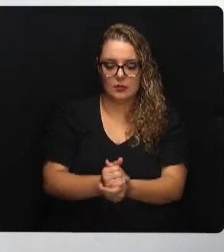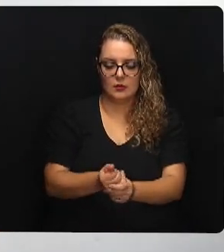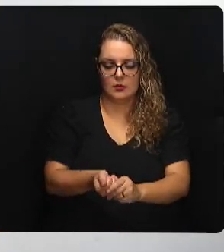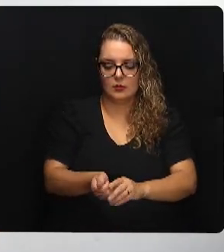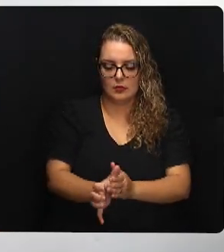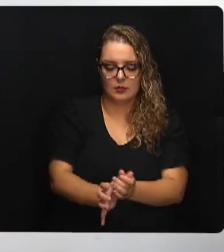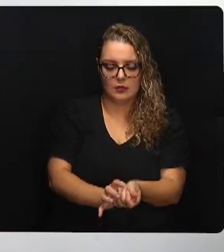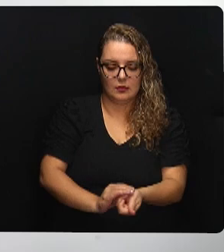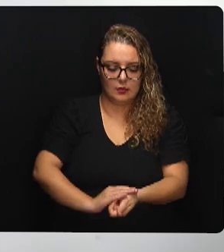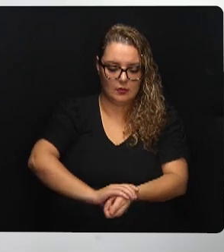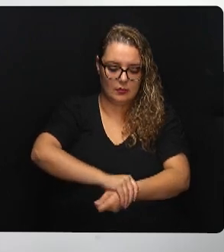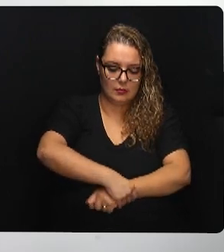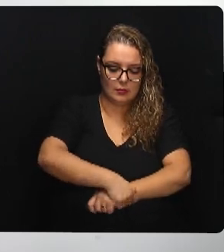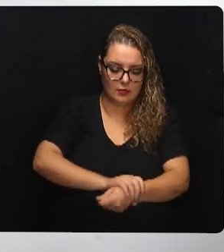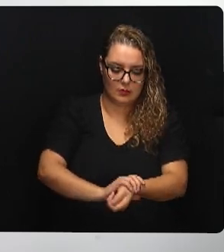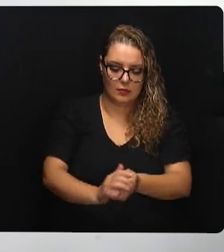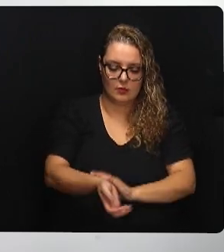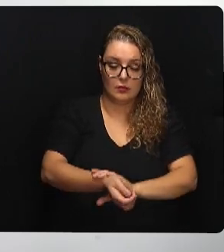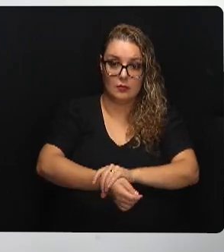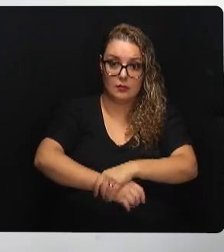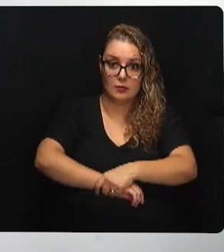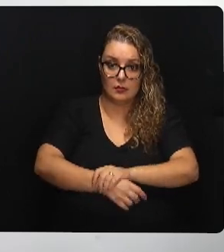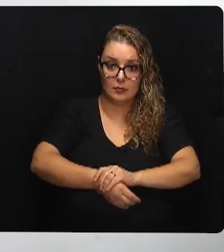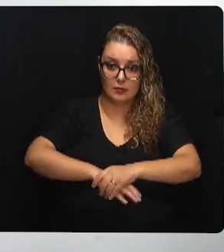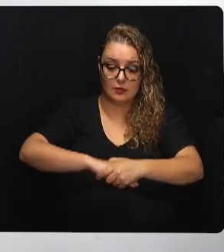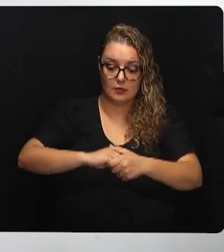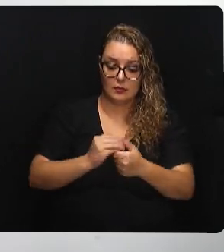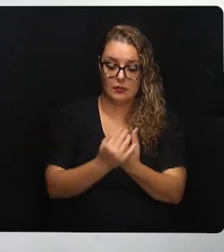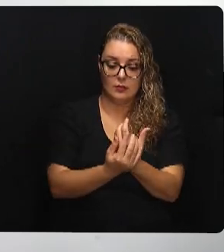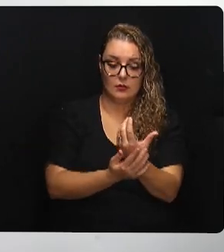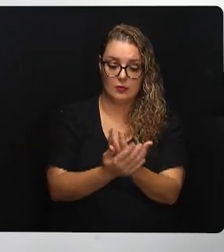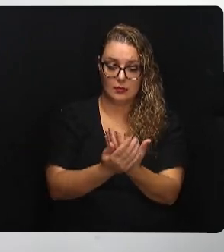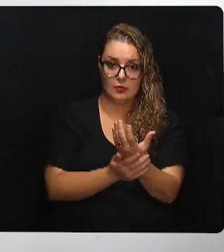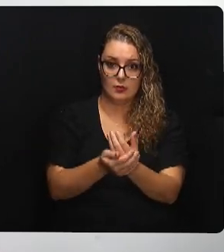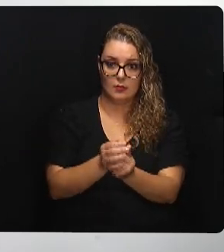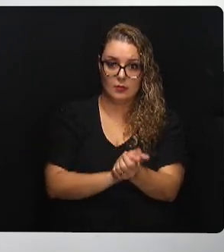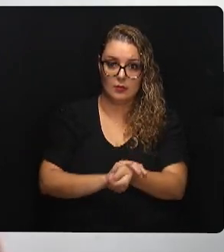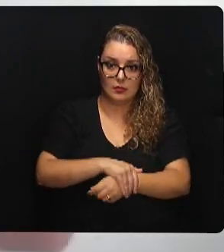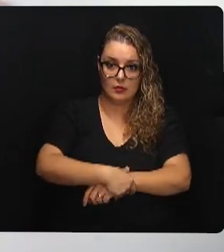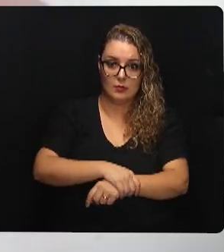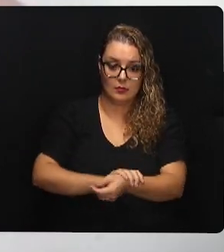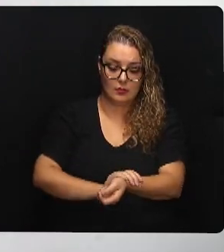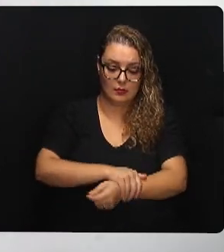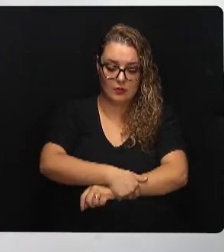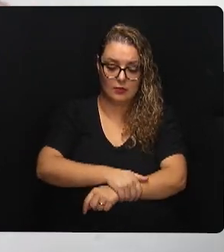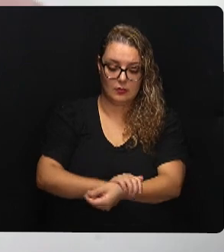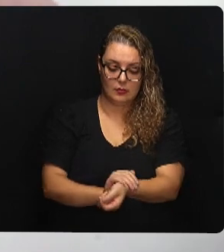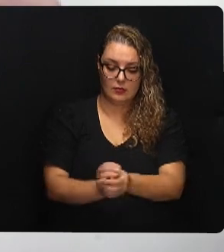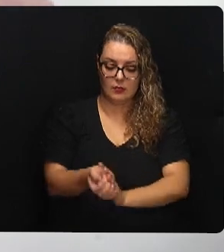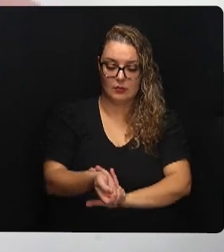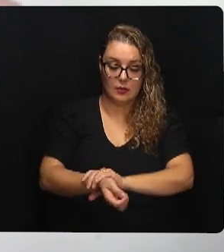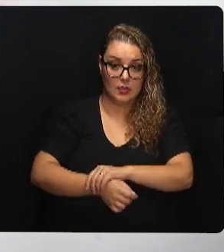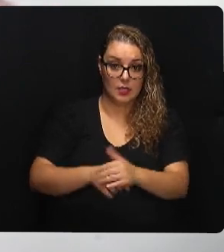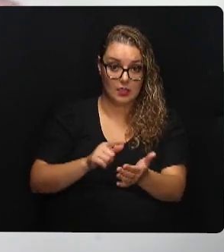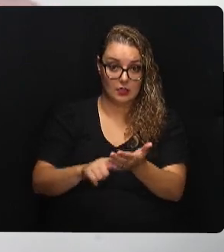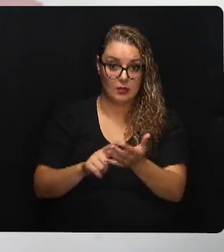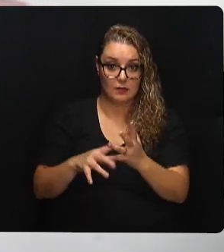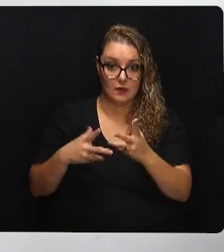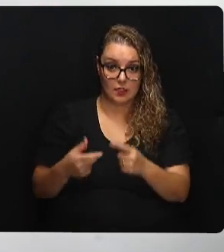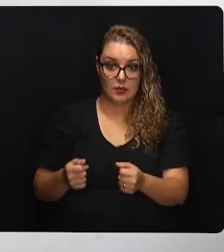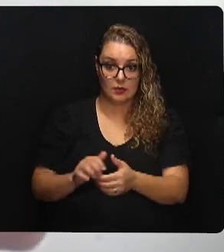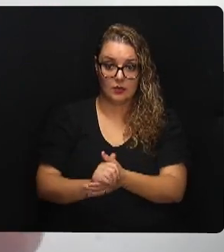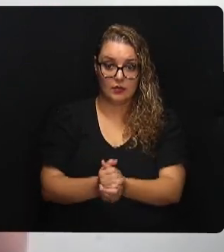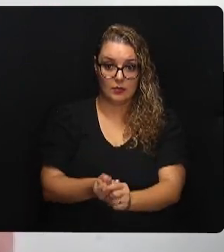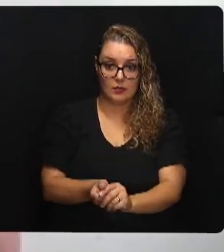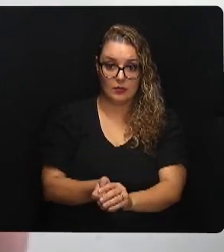o polegar, as duas faces da palma das mãos, e lembrar de limpar, lavar os